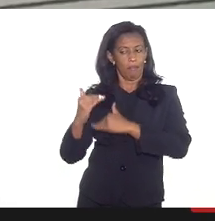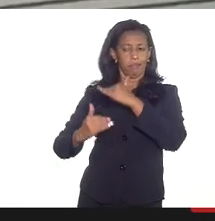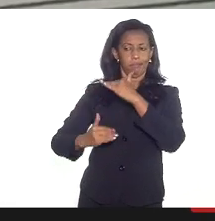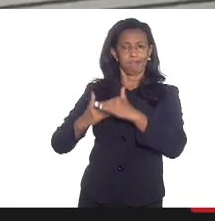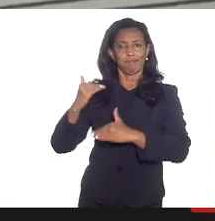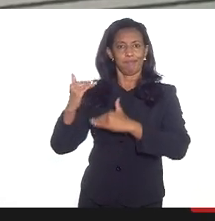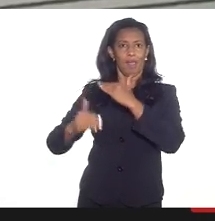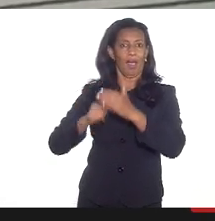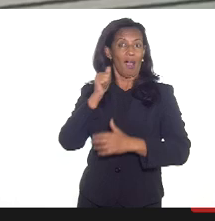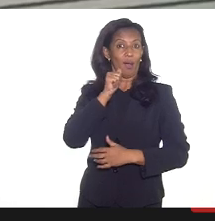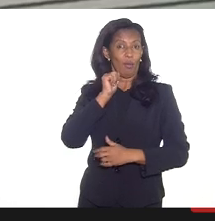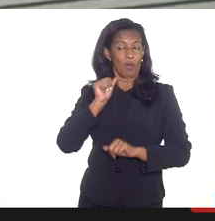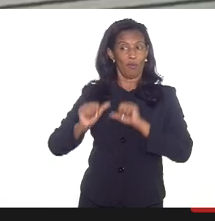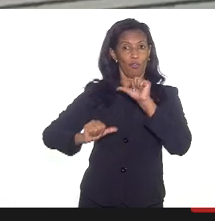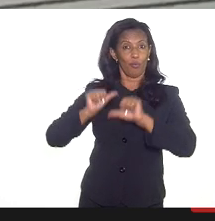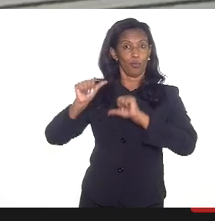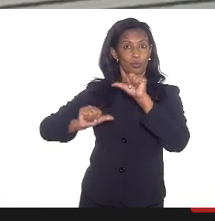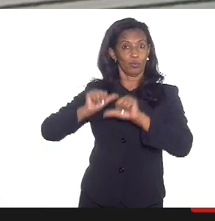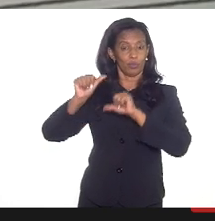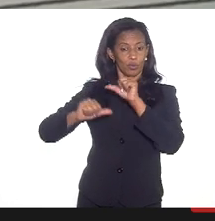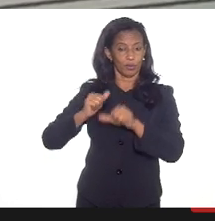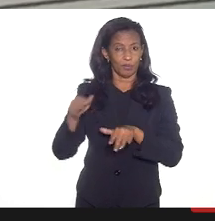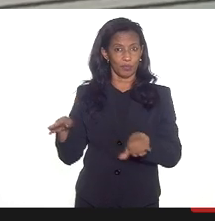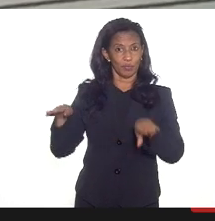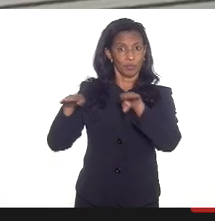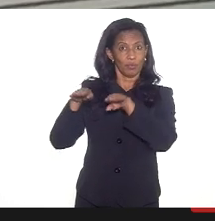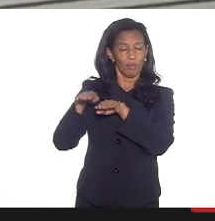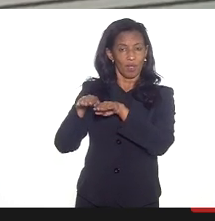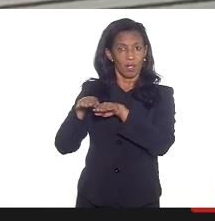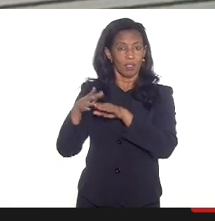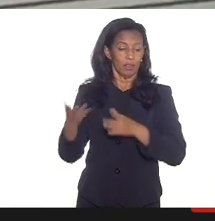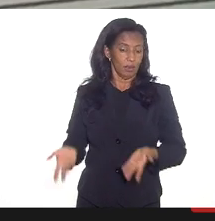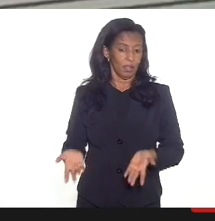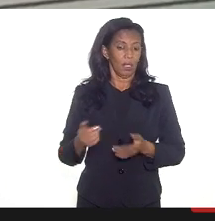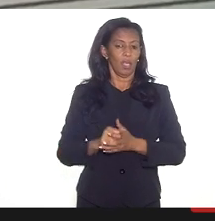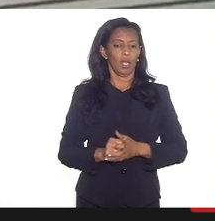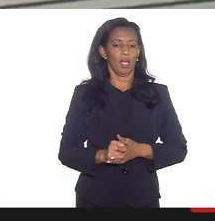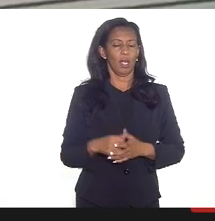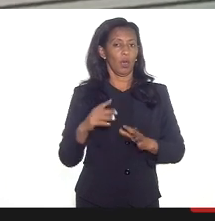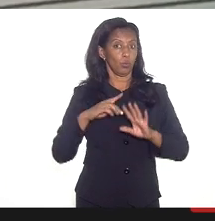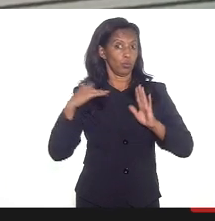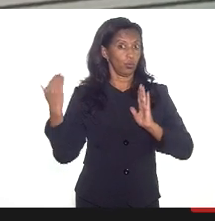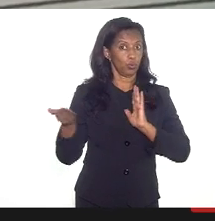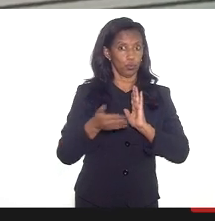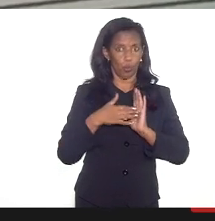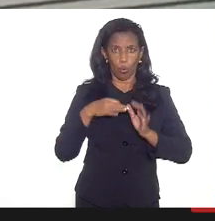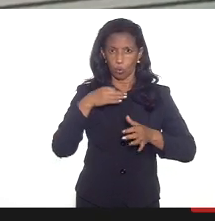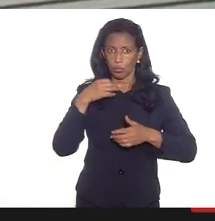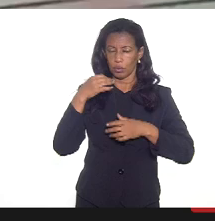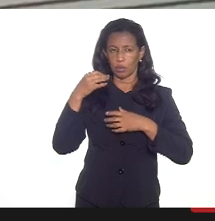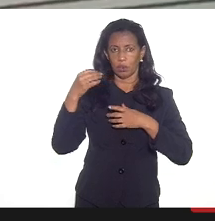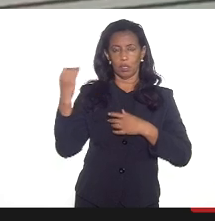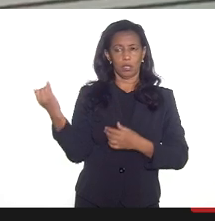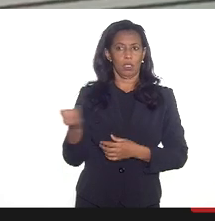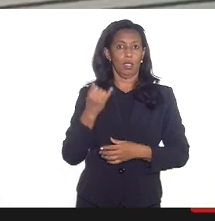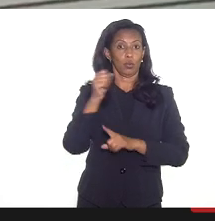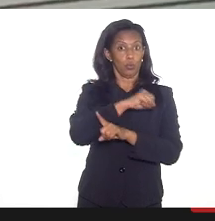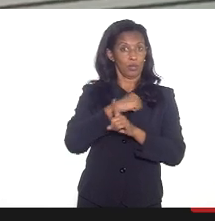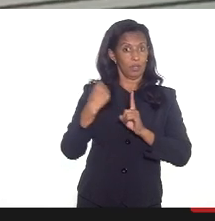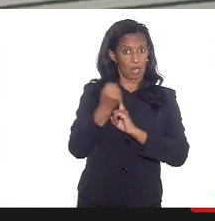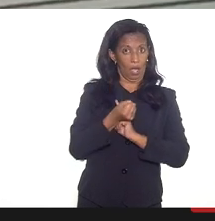sociedade foi fazendo suas conquistas, né? Porque essa é uma questão que não é das mulheres, é uma questão de todos, é uma questão de todas, é uma questão